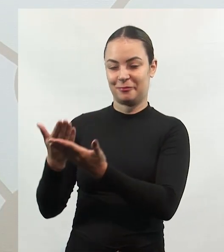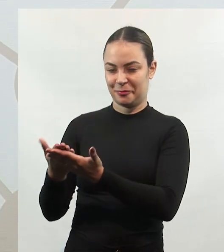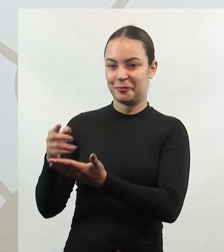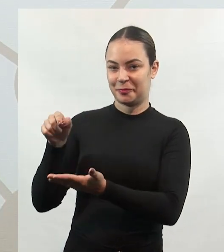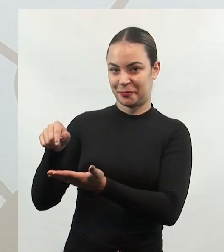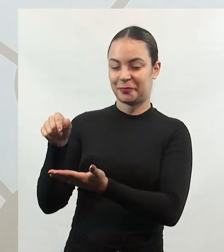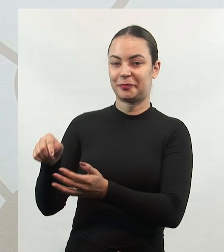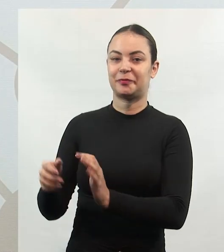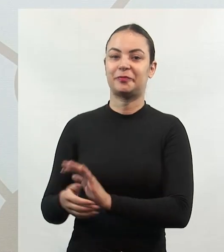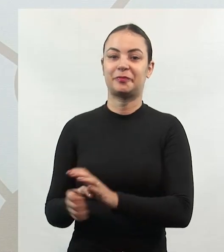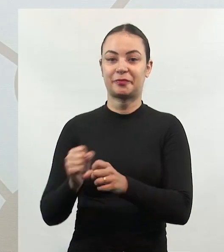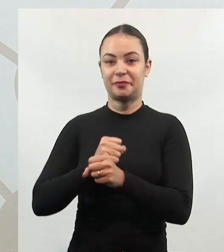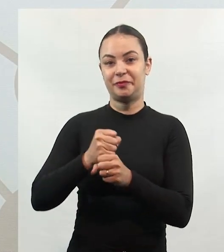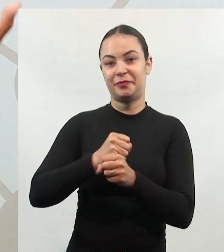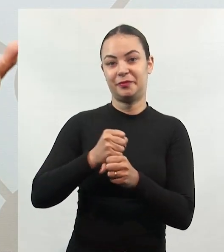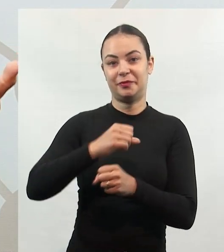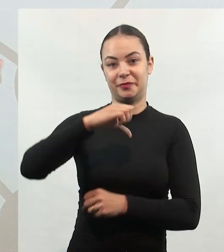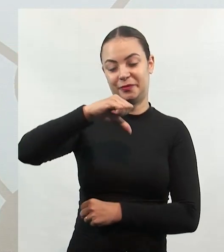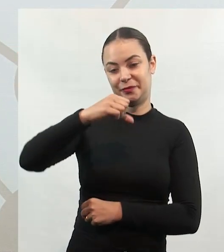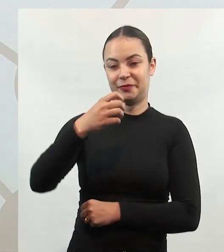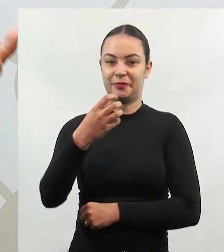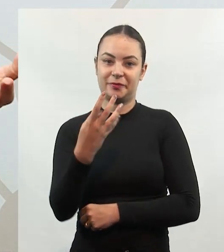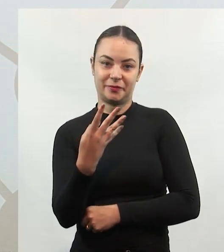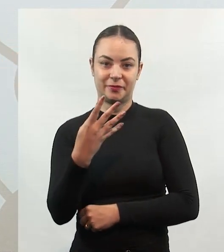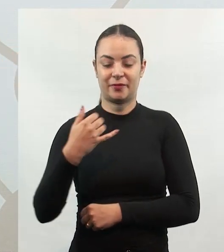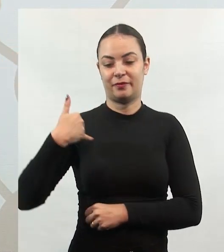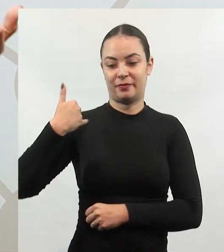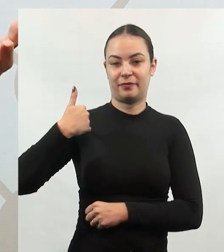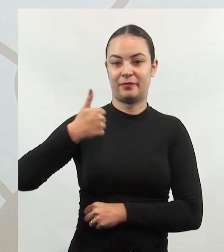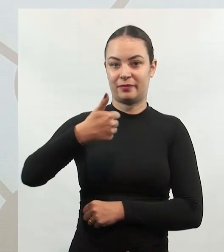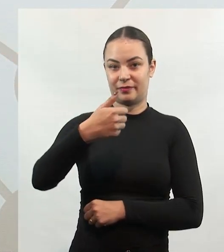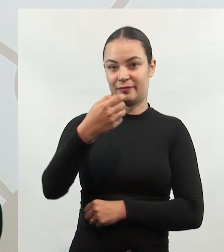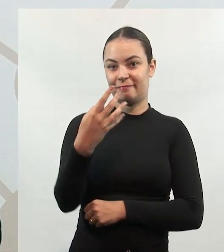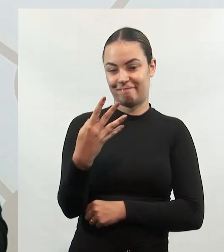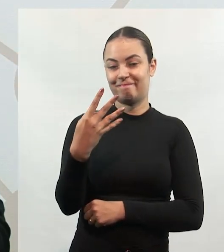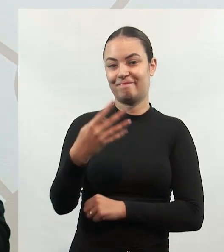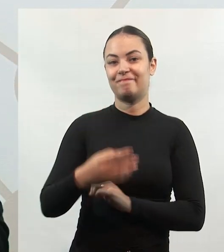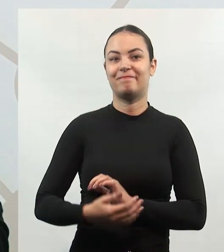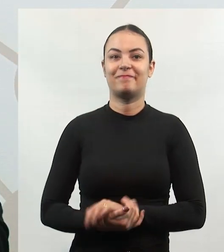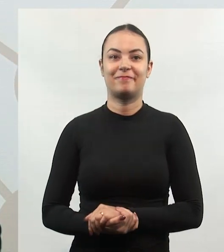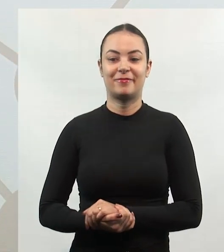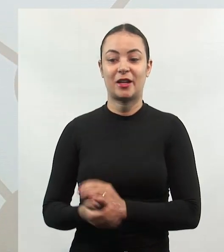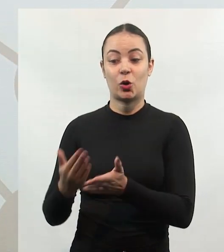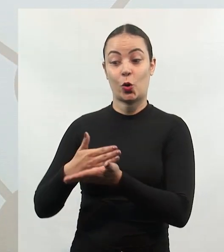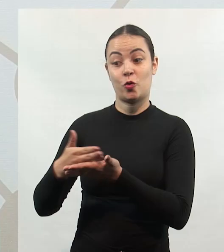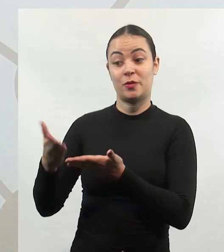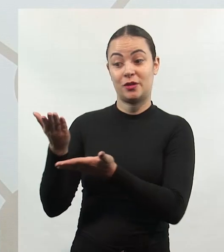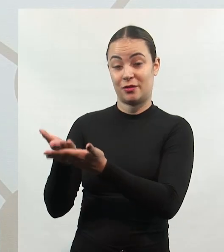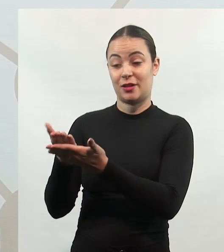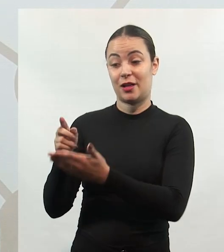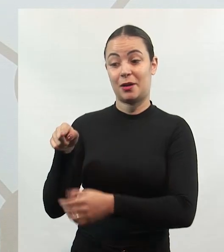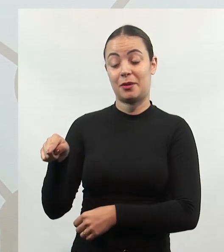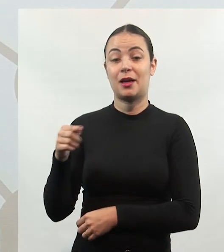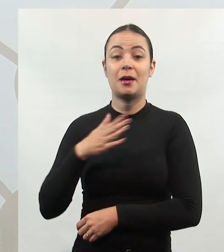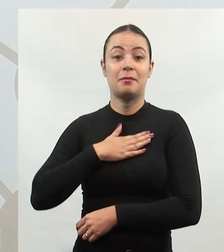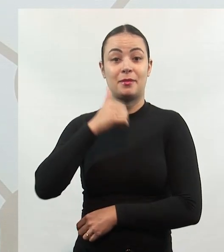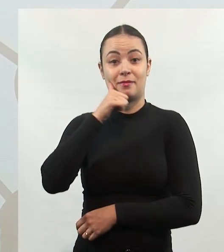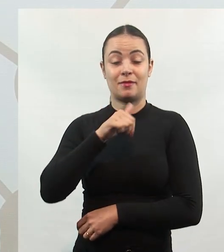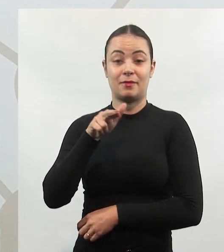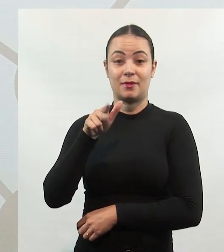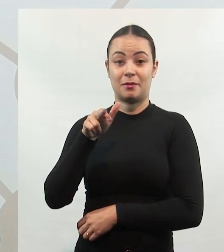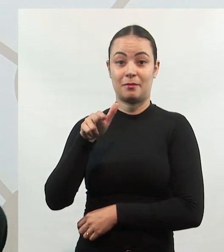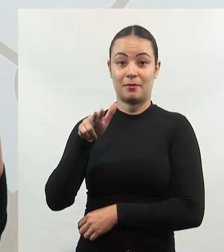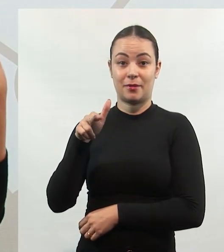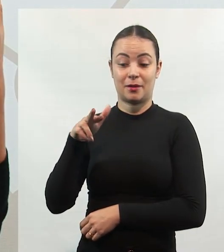E comecei a estudar lá porque a minha irmã mais velha, Soraya, estudava já lá, né? Ela entrou em 93. E